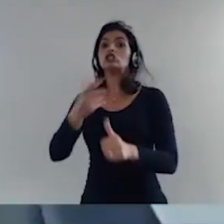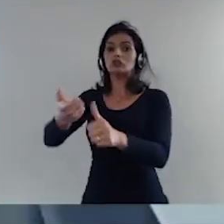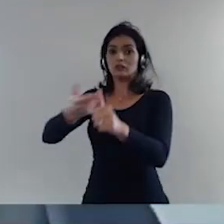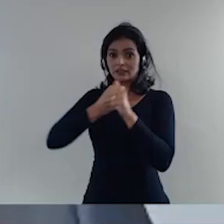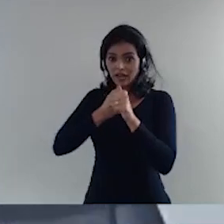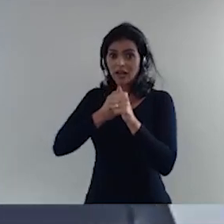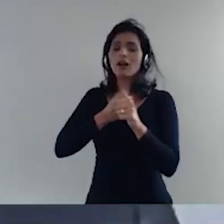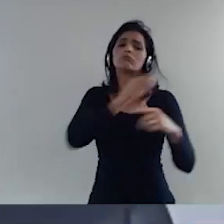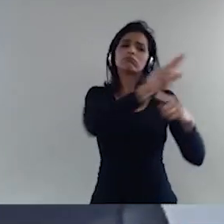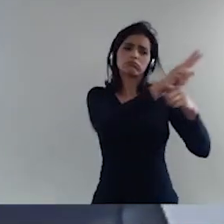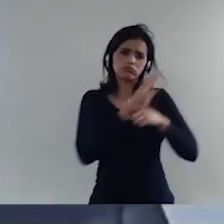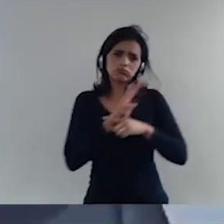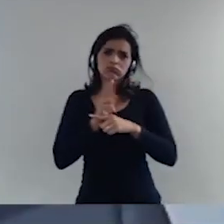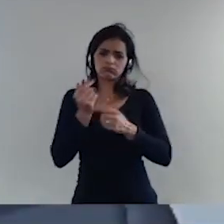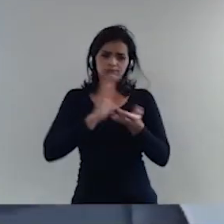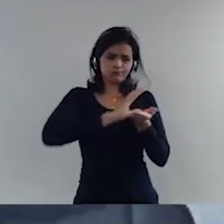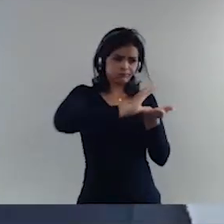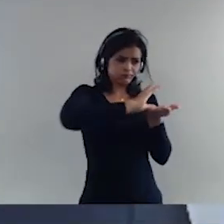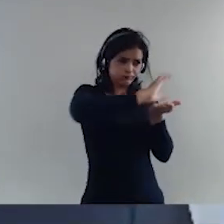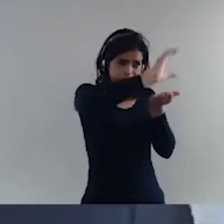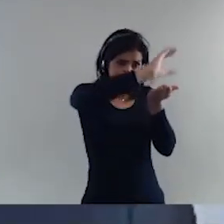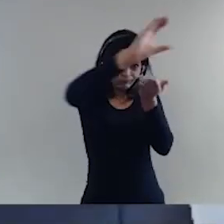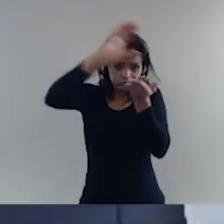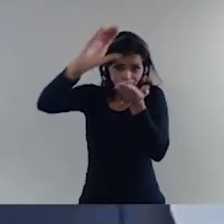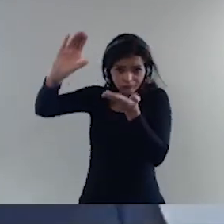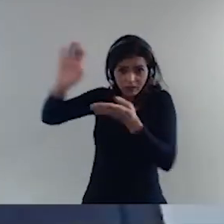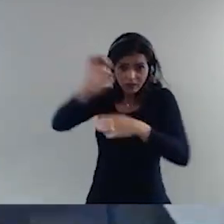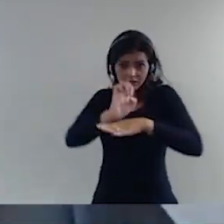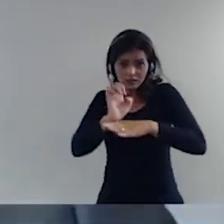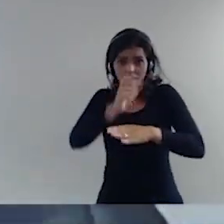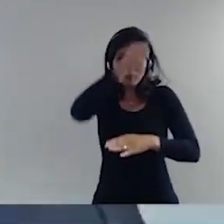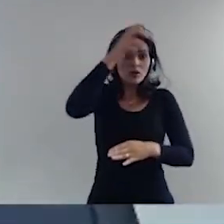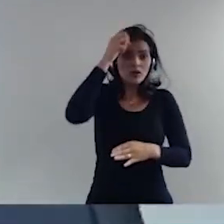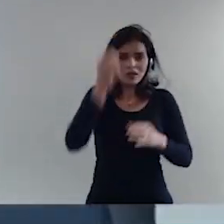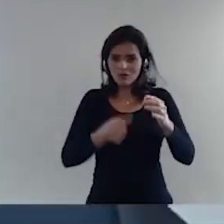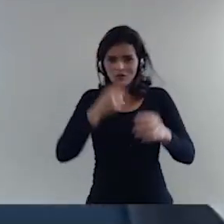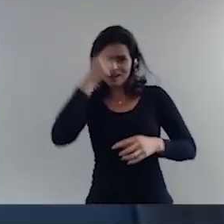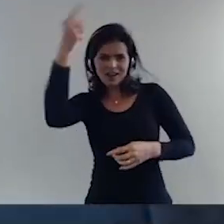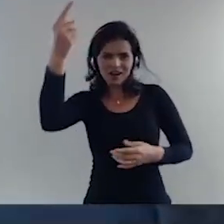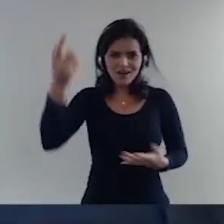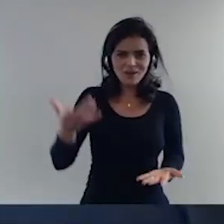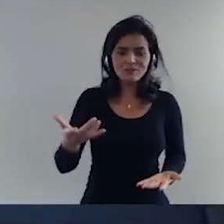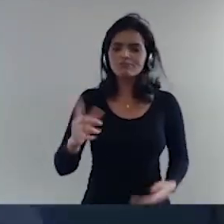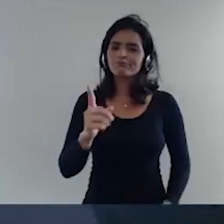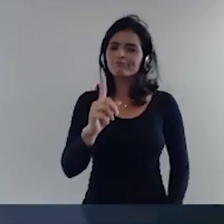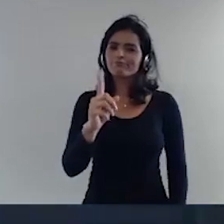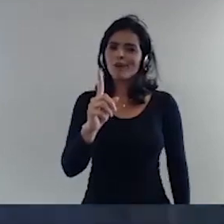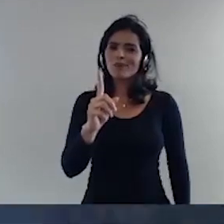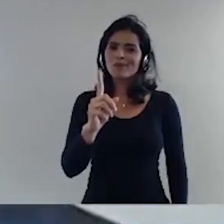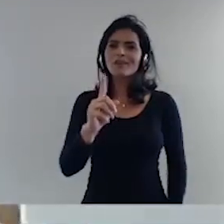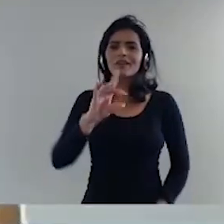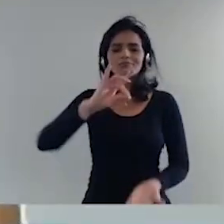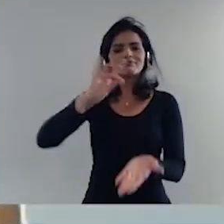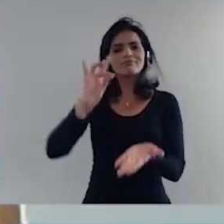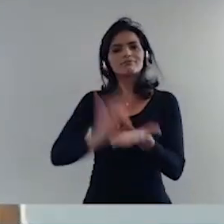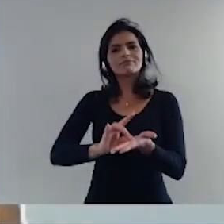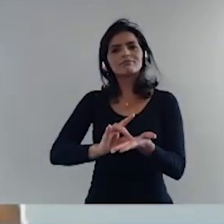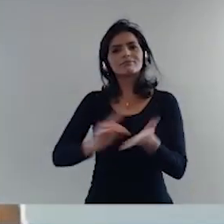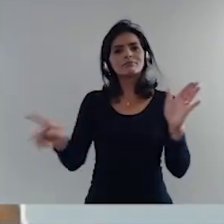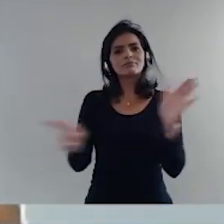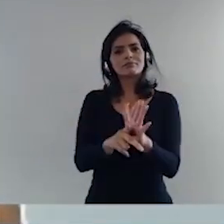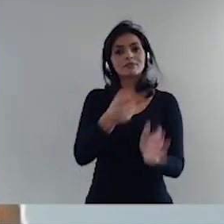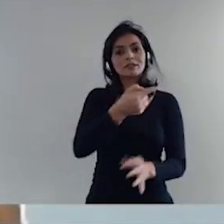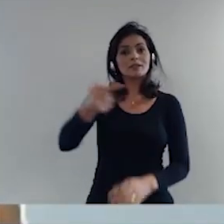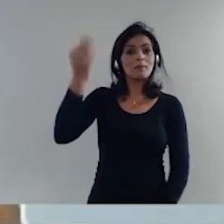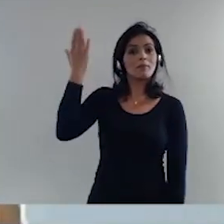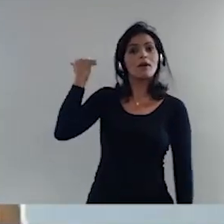distribuir estes recursos para estados e municípios. Eu estou inventando a roda? Não, não estou. Isto acabou de ser feito